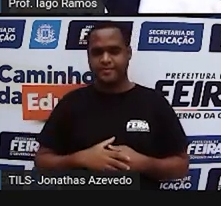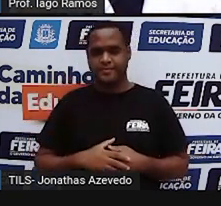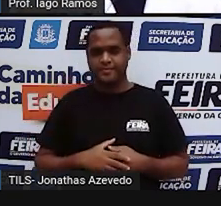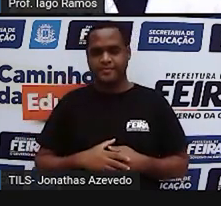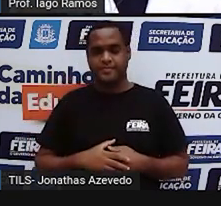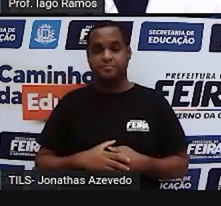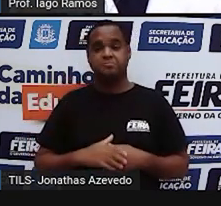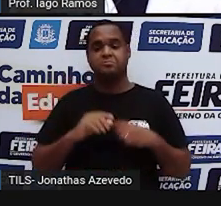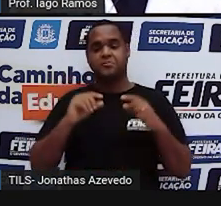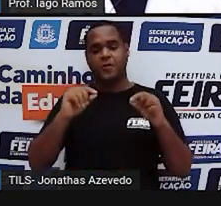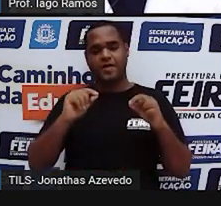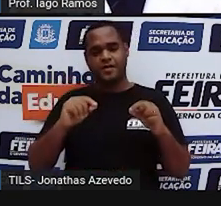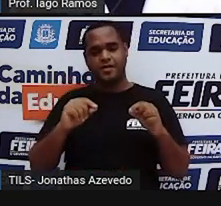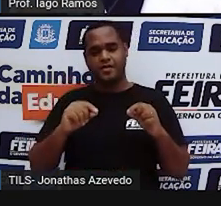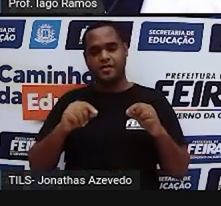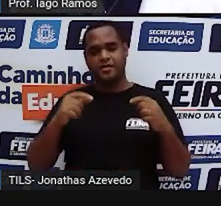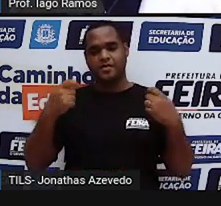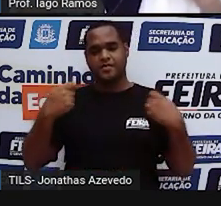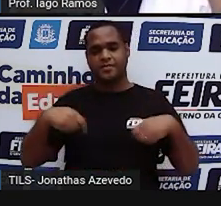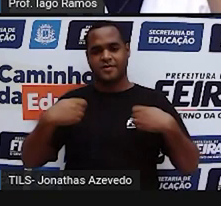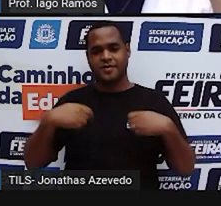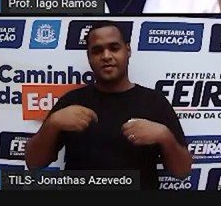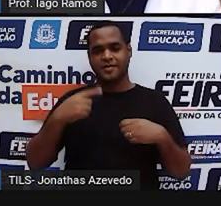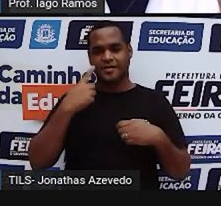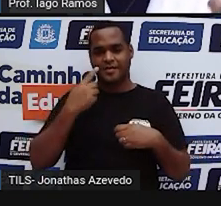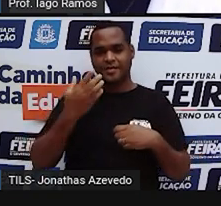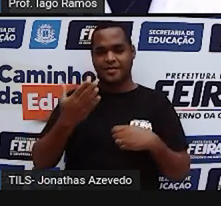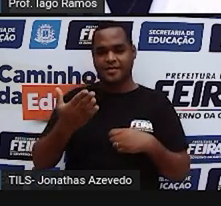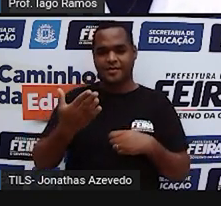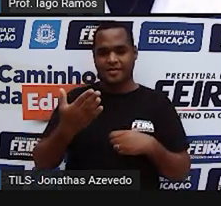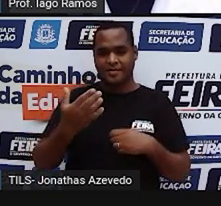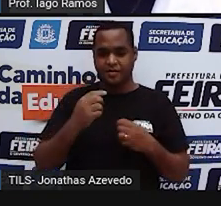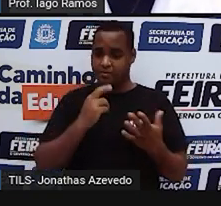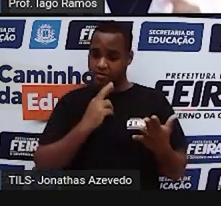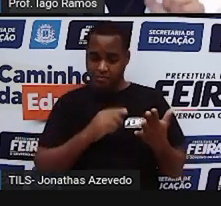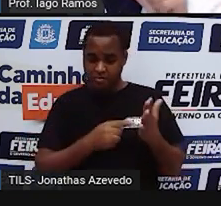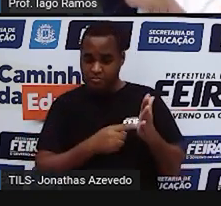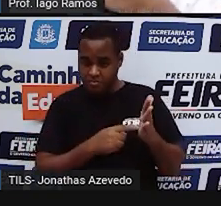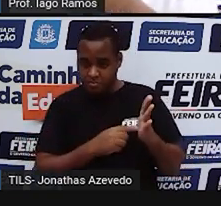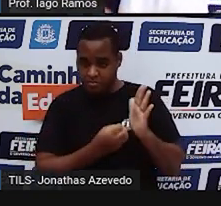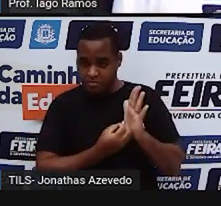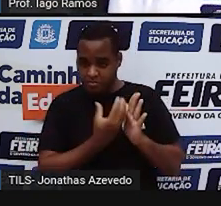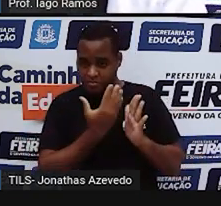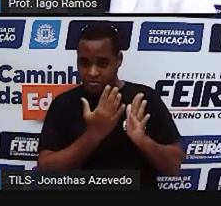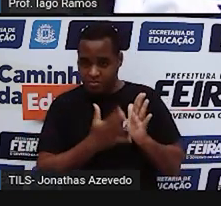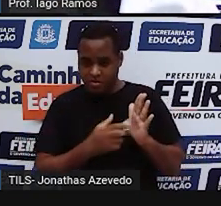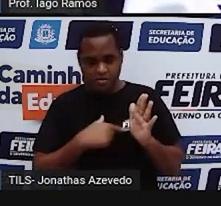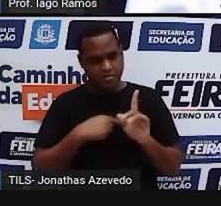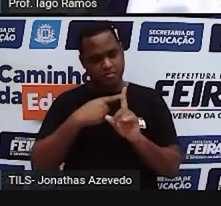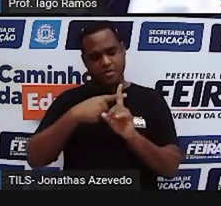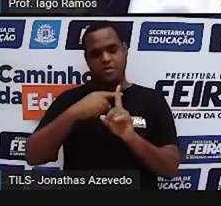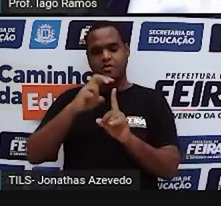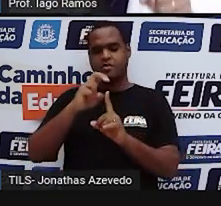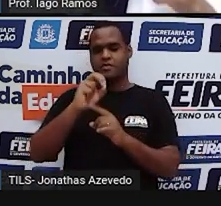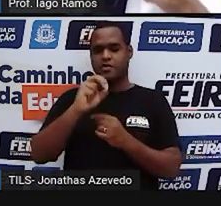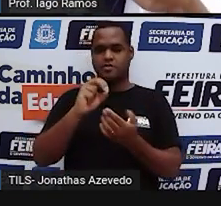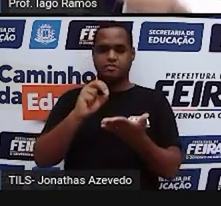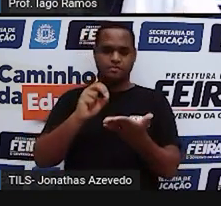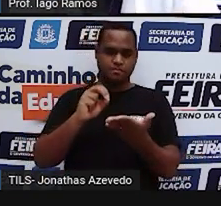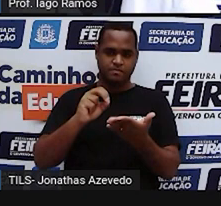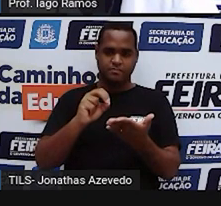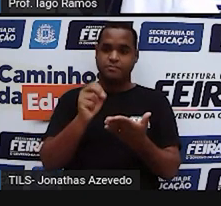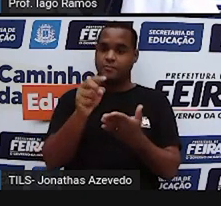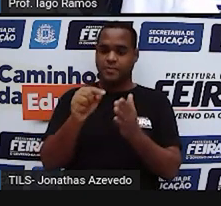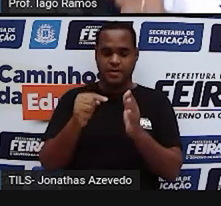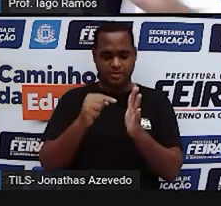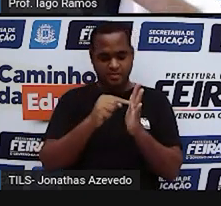e o próximo passo é esse resultado que apareceu aí somar 50 você